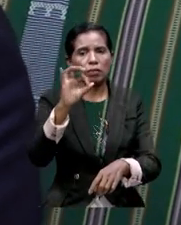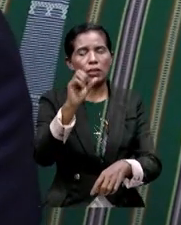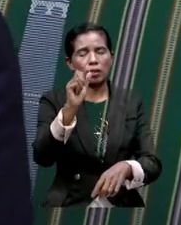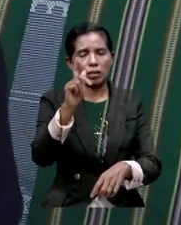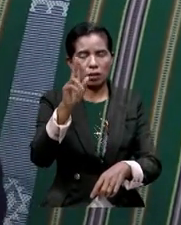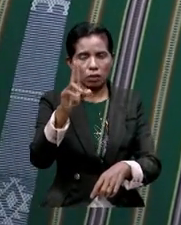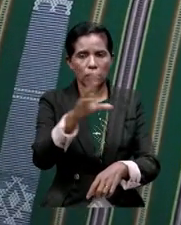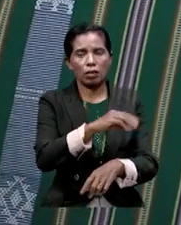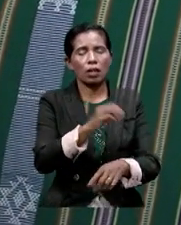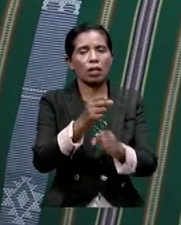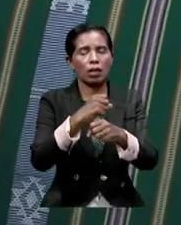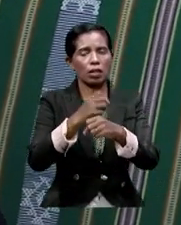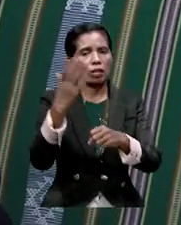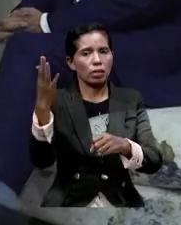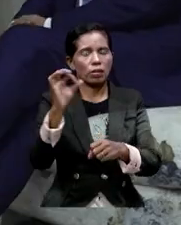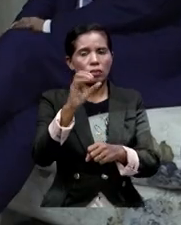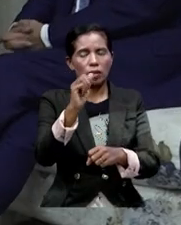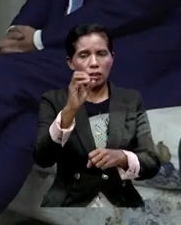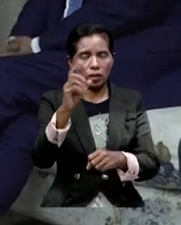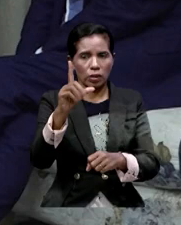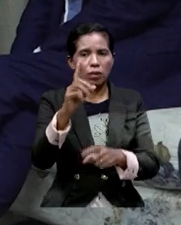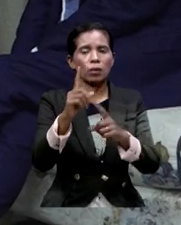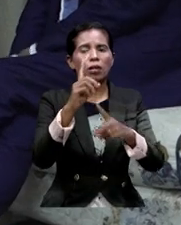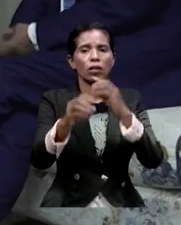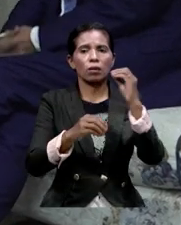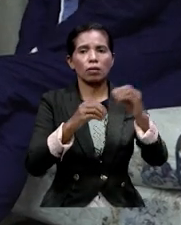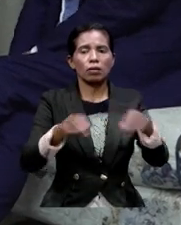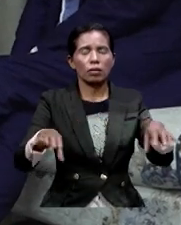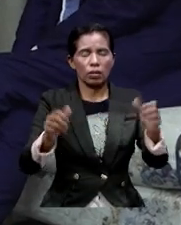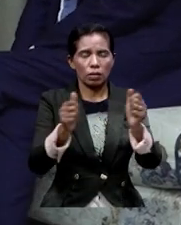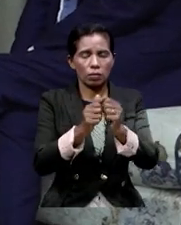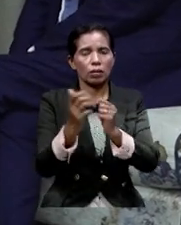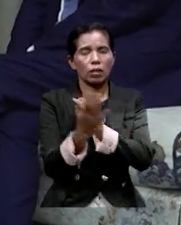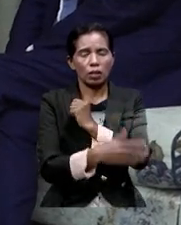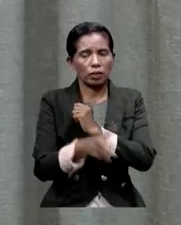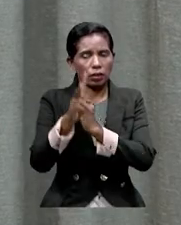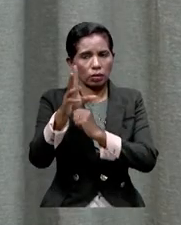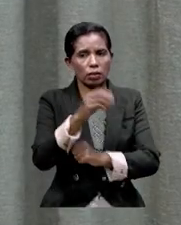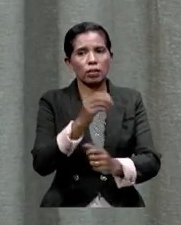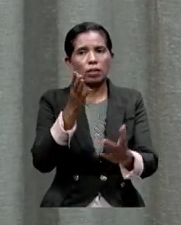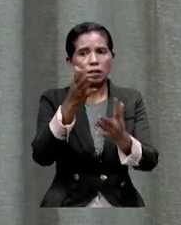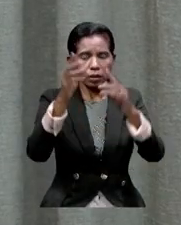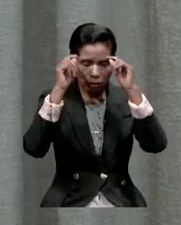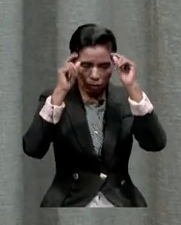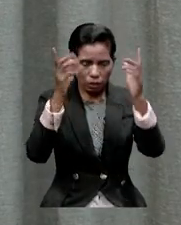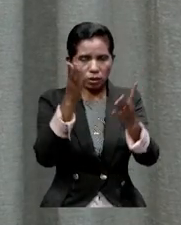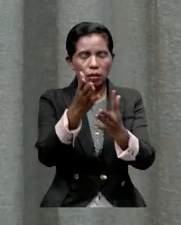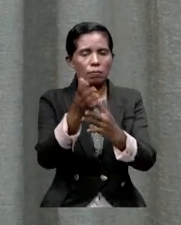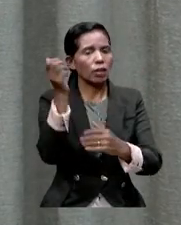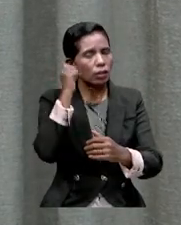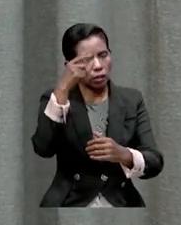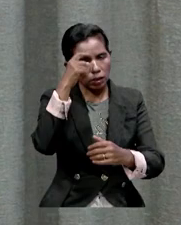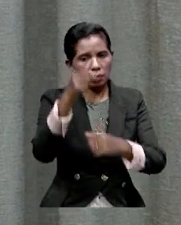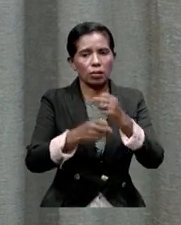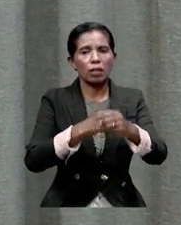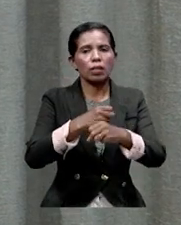Calbarilai, no Bihalau Ia Farol, terça, né, colia com a cooperação entre Rairua, no adesão Timor-Leste, em Bajian, também e tinha